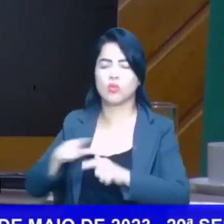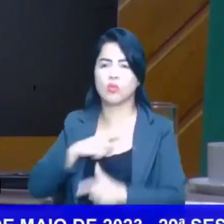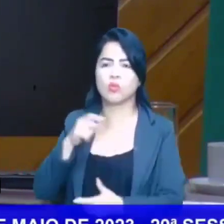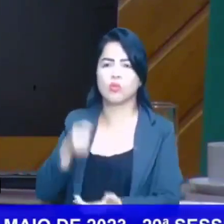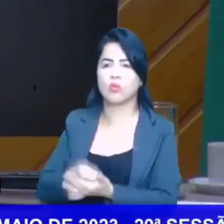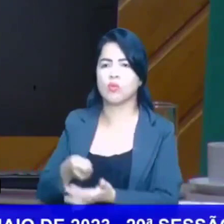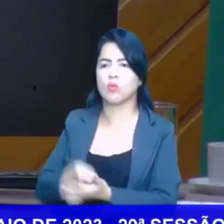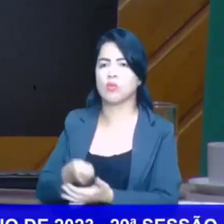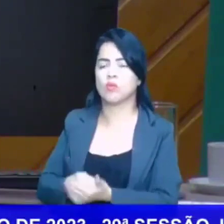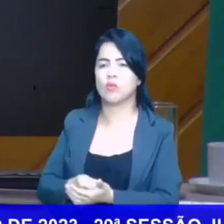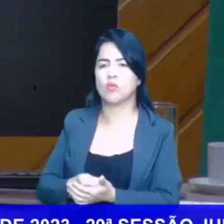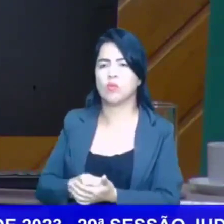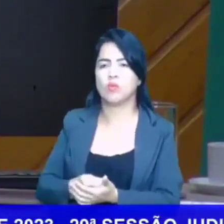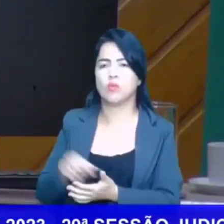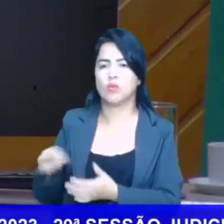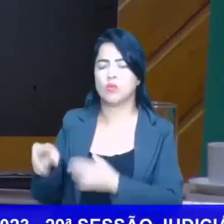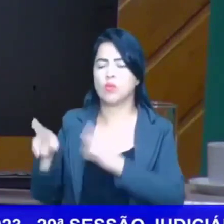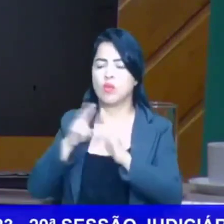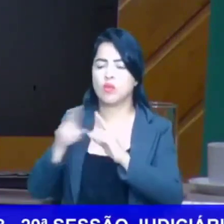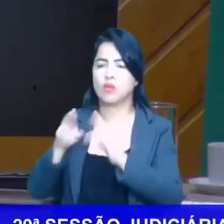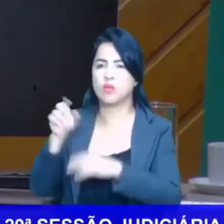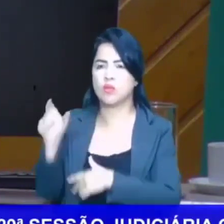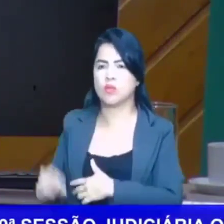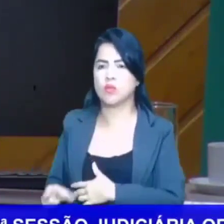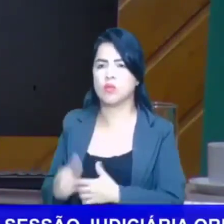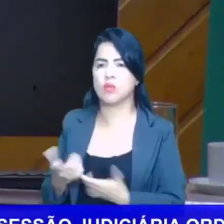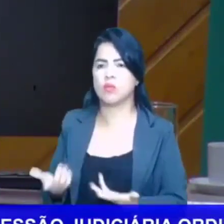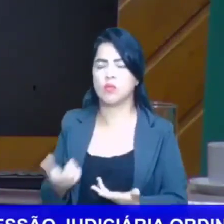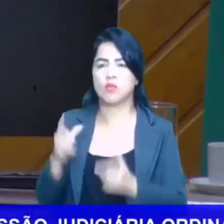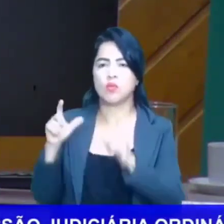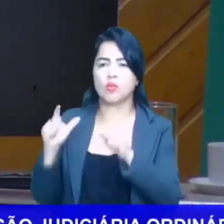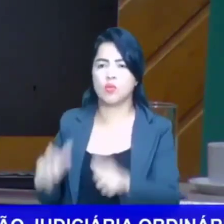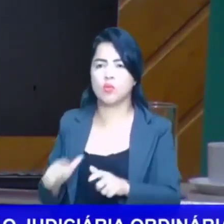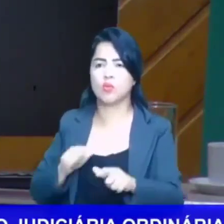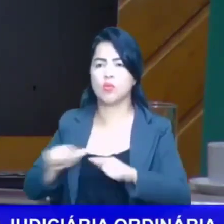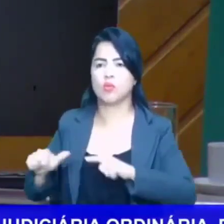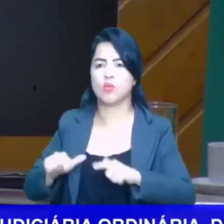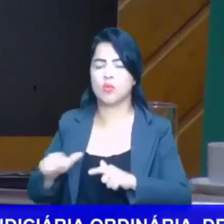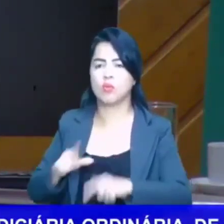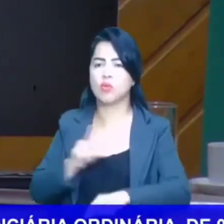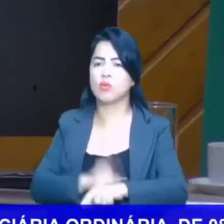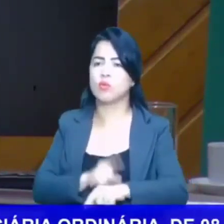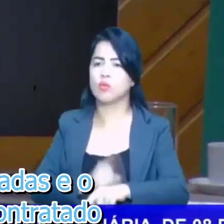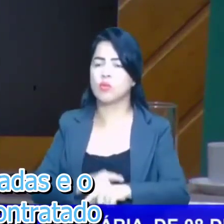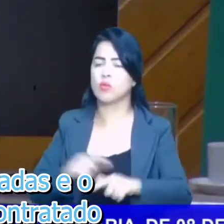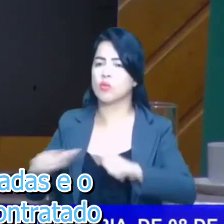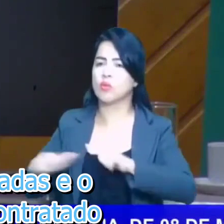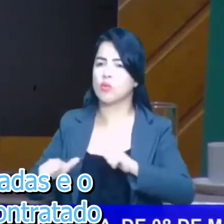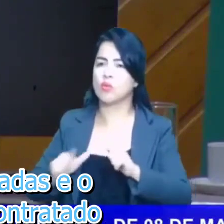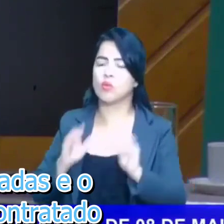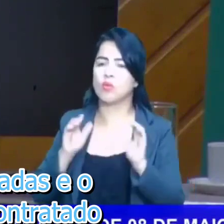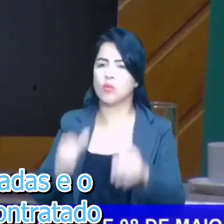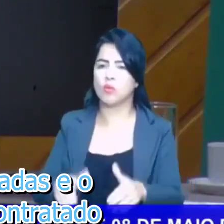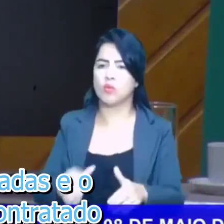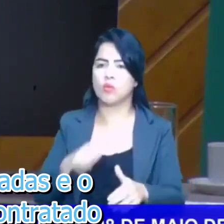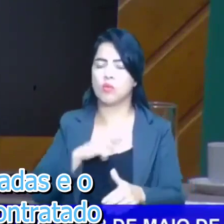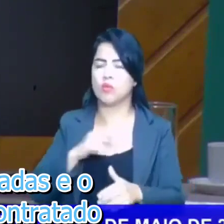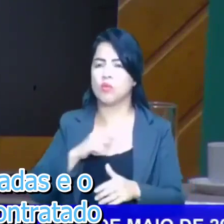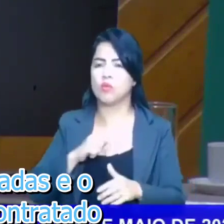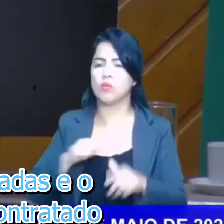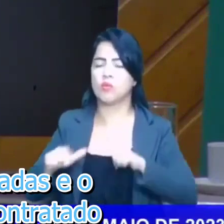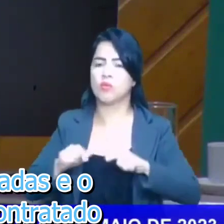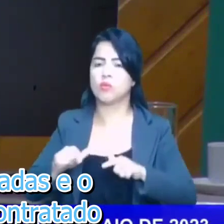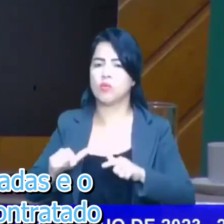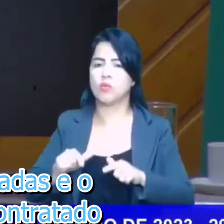exige relação das pessoas, local de trabalho, horas trabalhadas, especificação das